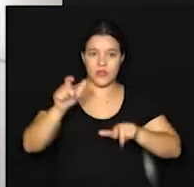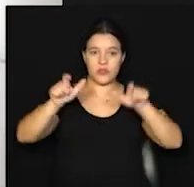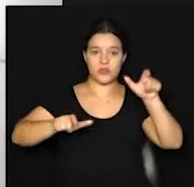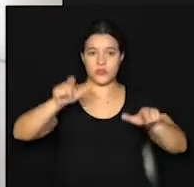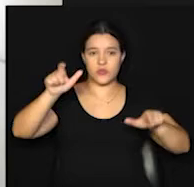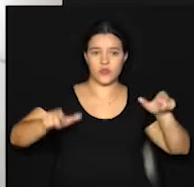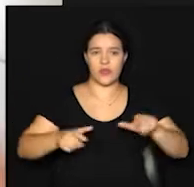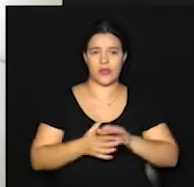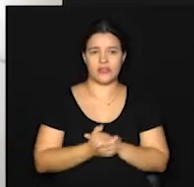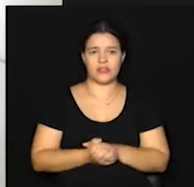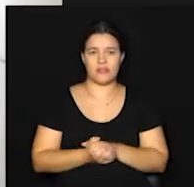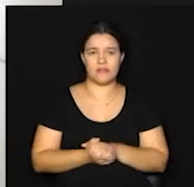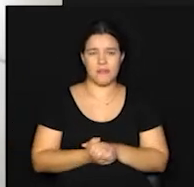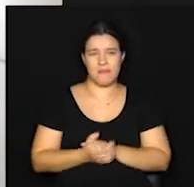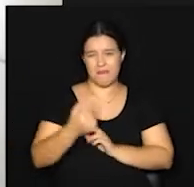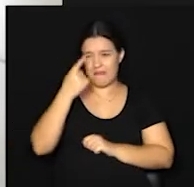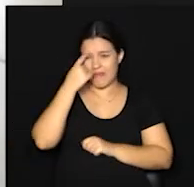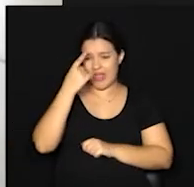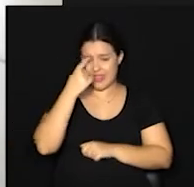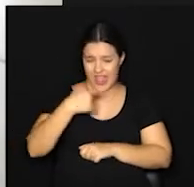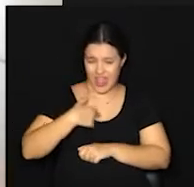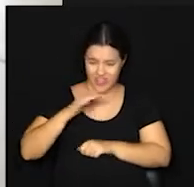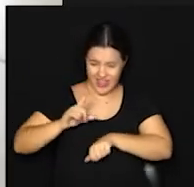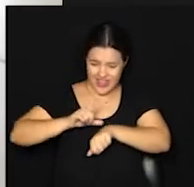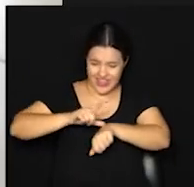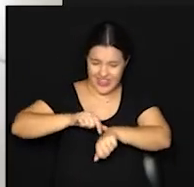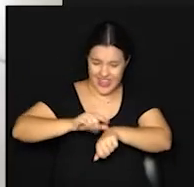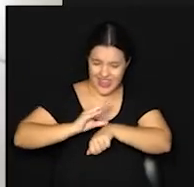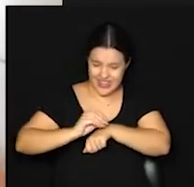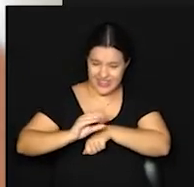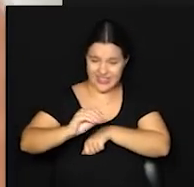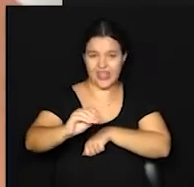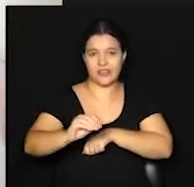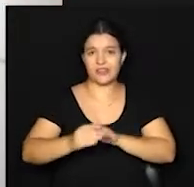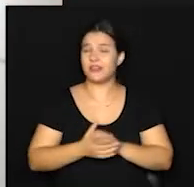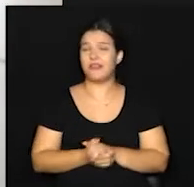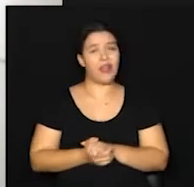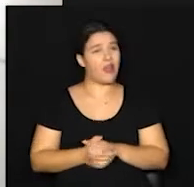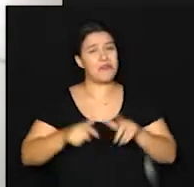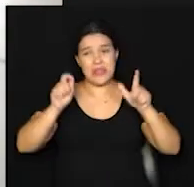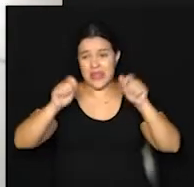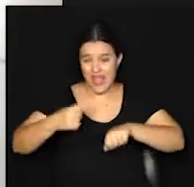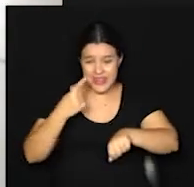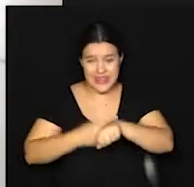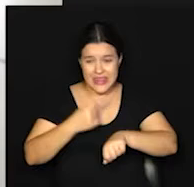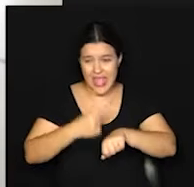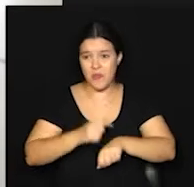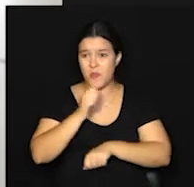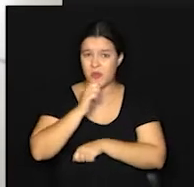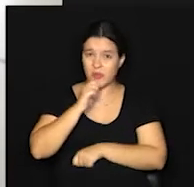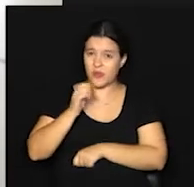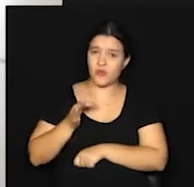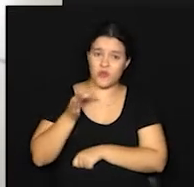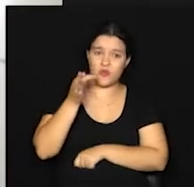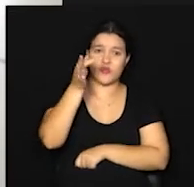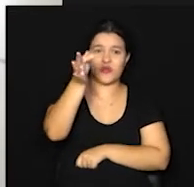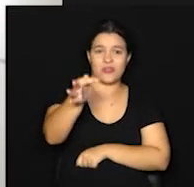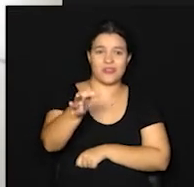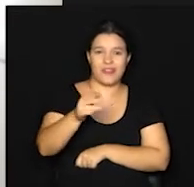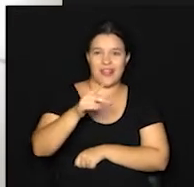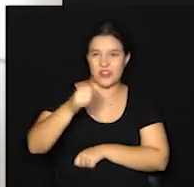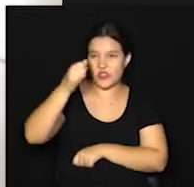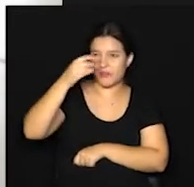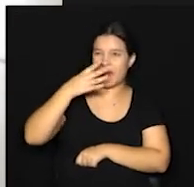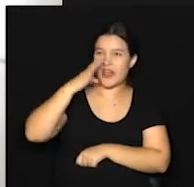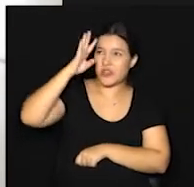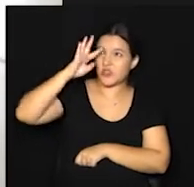gente? Não se cobrem tanto. Se não deu certo agora, pode ser no futuro, sabe? Não atrapalhe os sonhos de